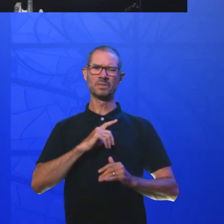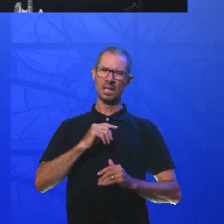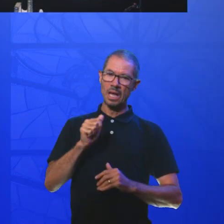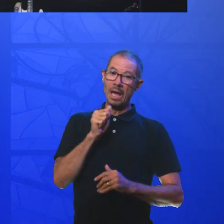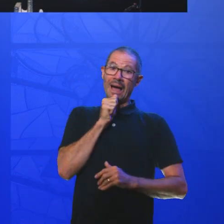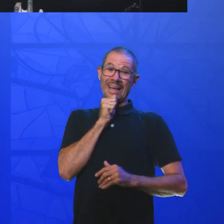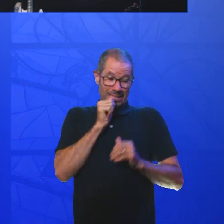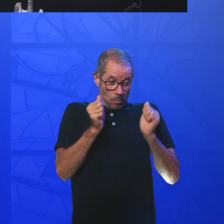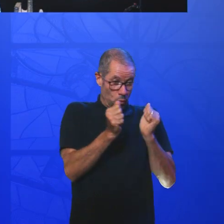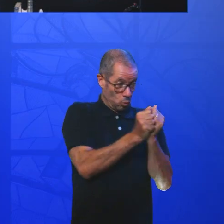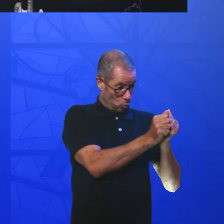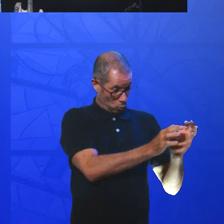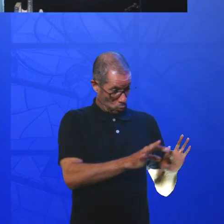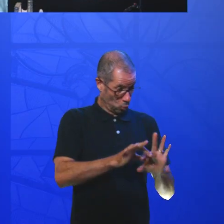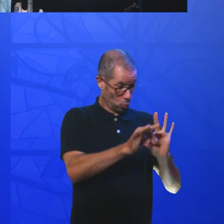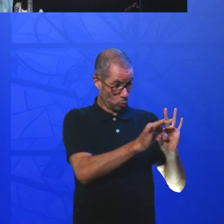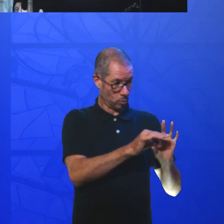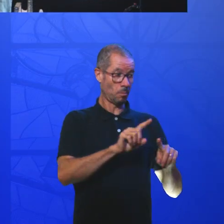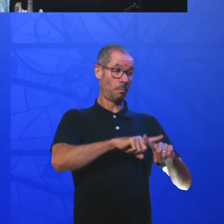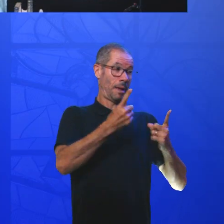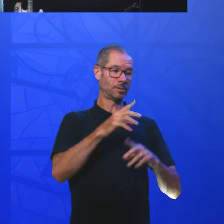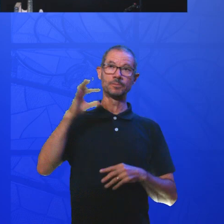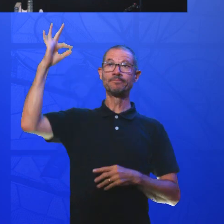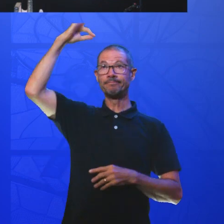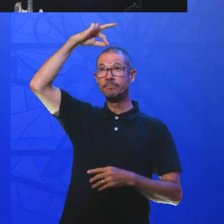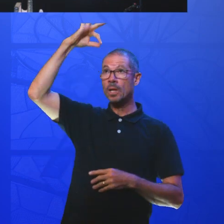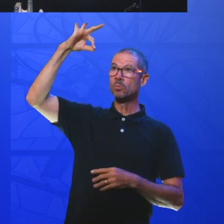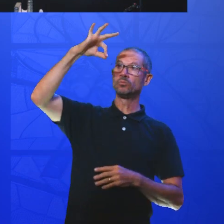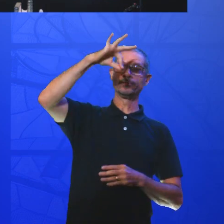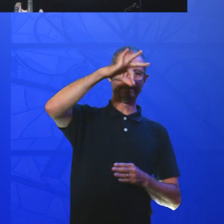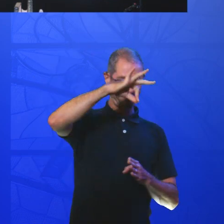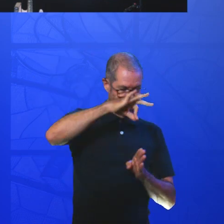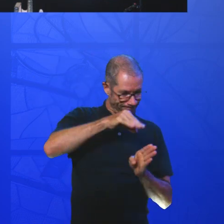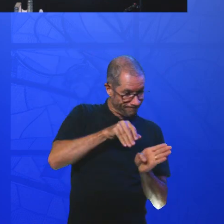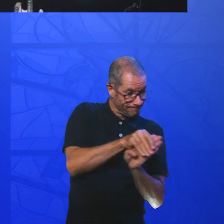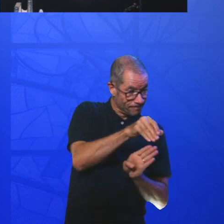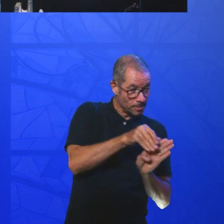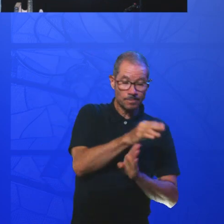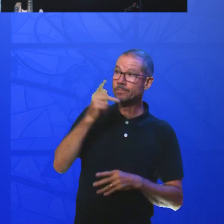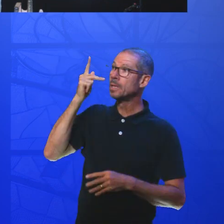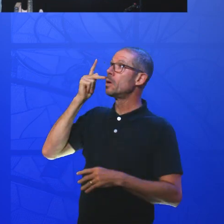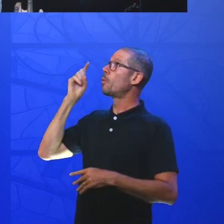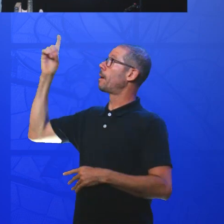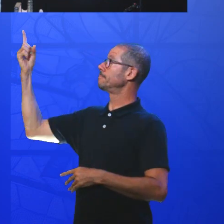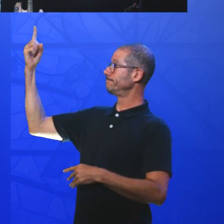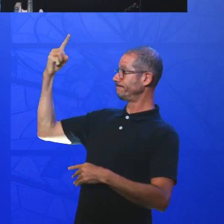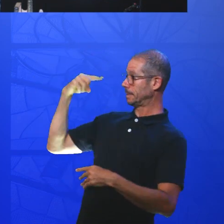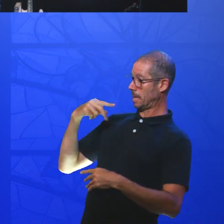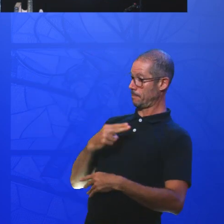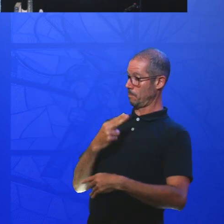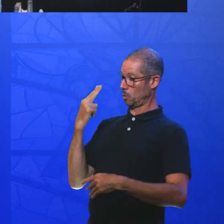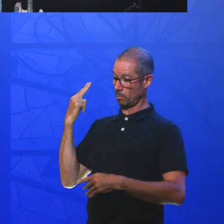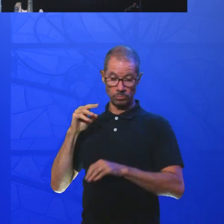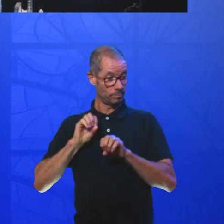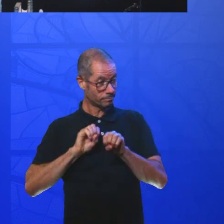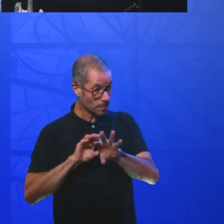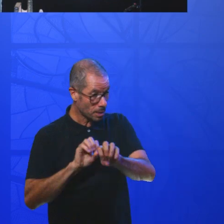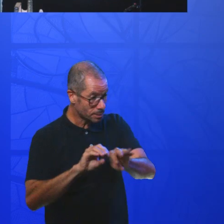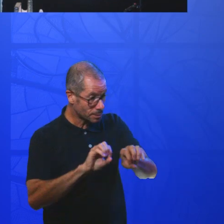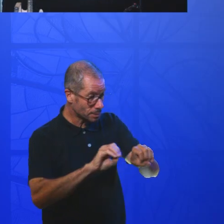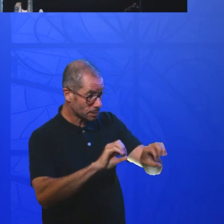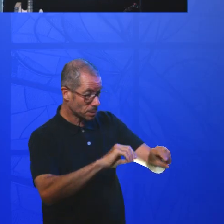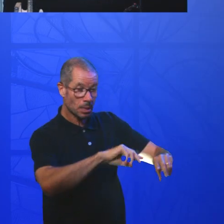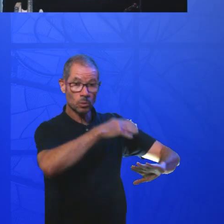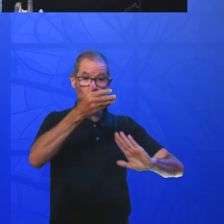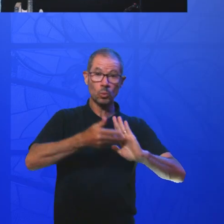ainda estou com vocês. Mas o Conselheiro, o Espírito Santo, que o Pai enviará em meu nome, lhes ensinará todas